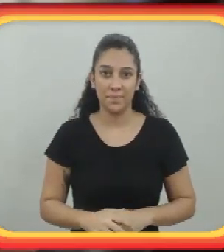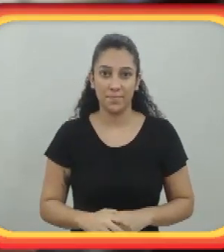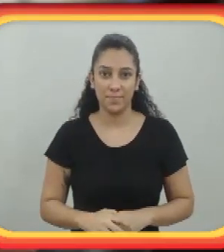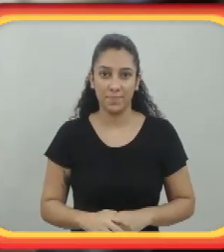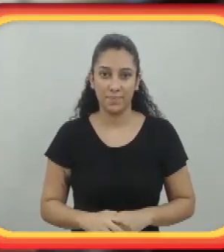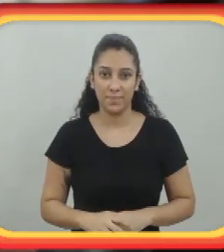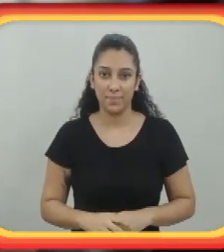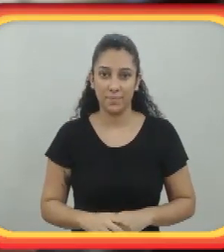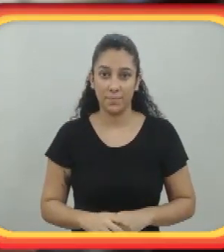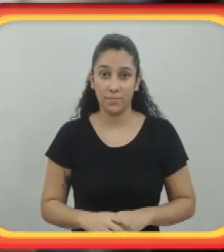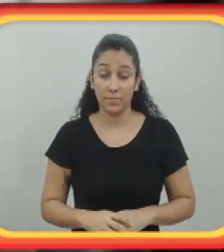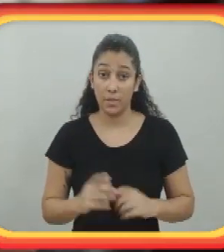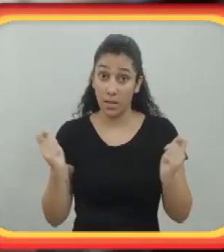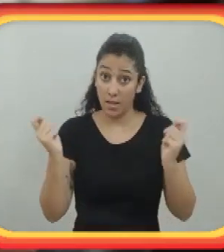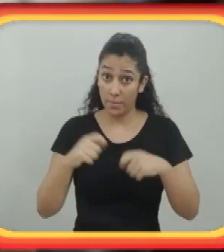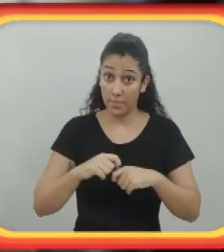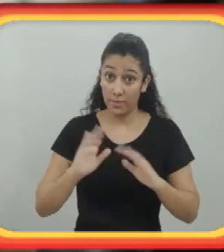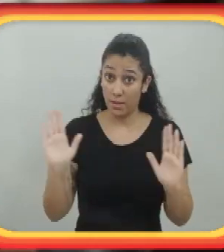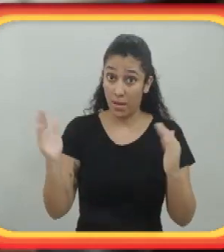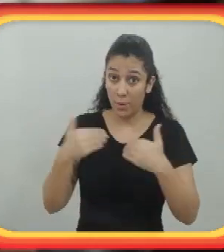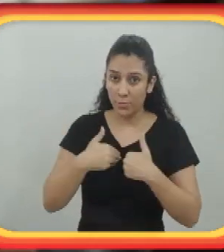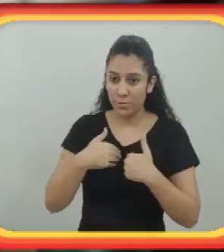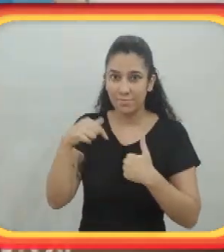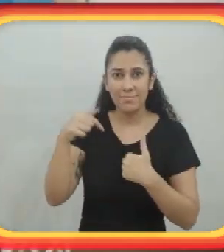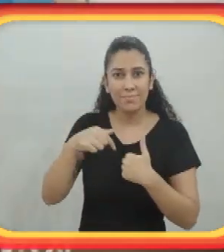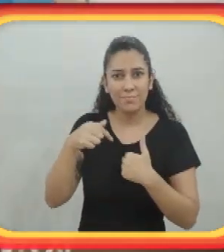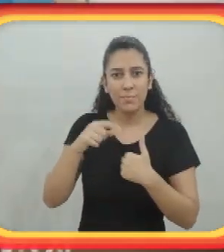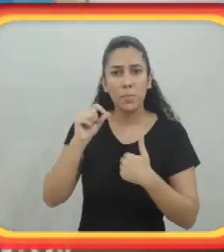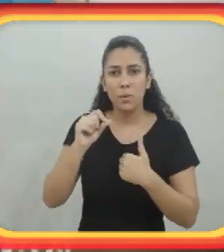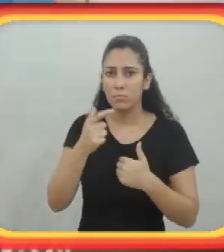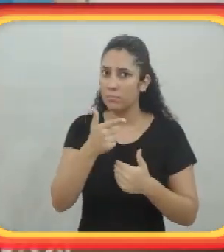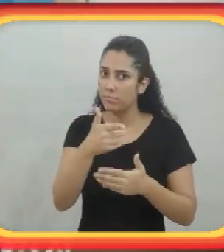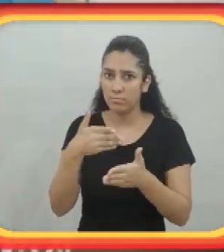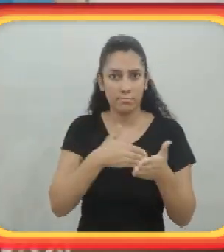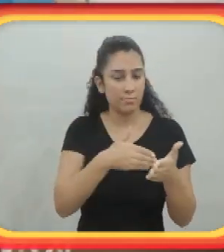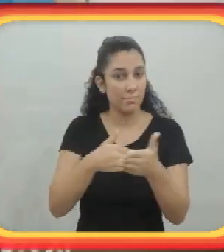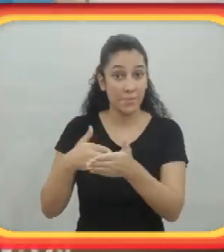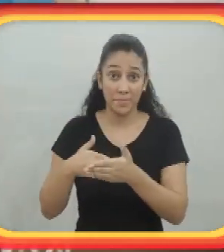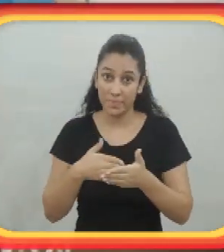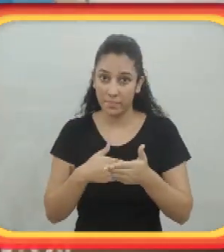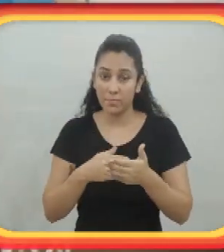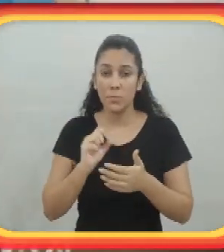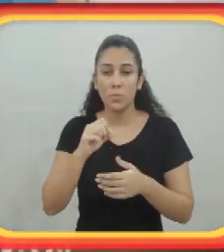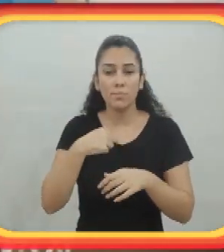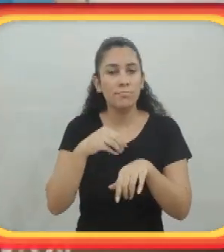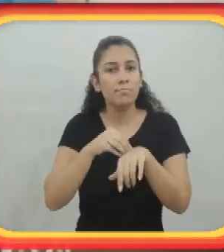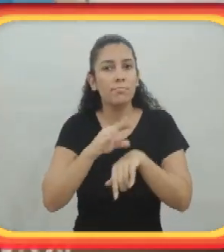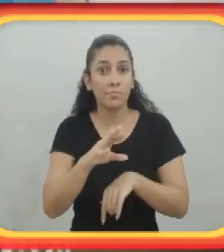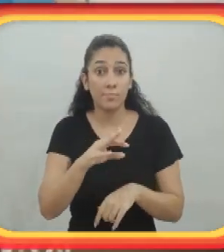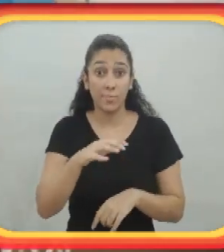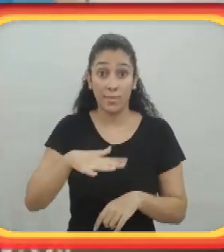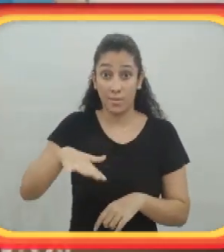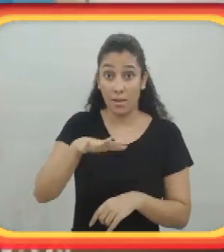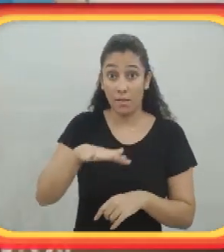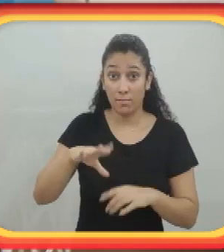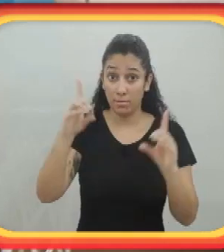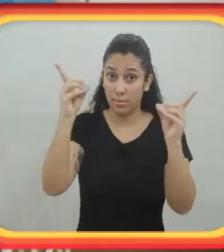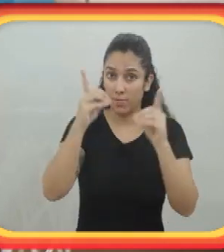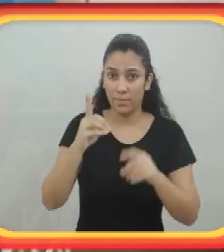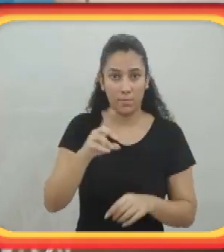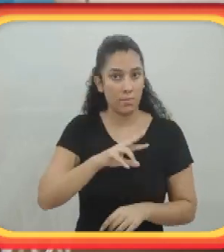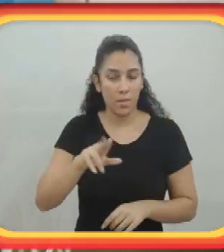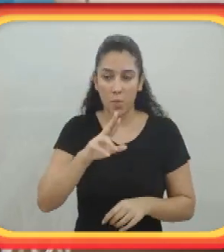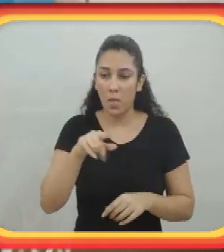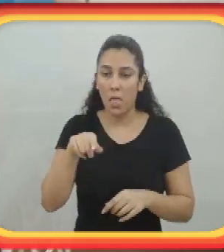te limita. Qualquer um, acredito que autista, não autista, é capaz de alcançar os